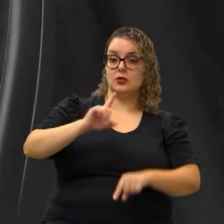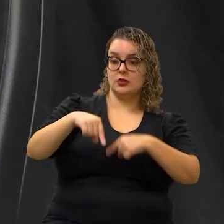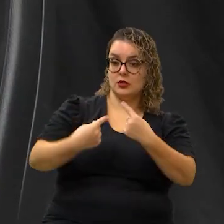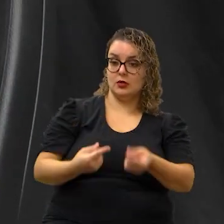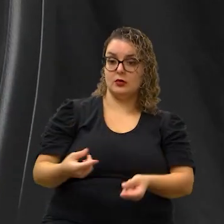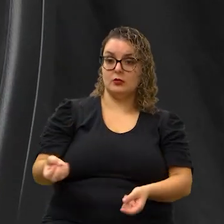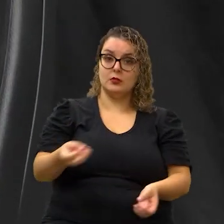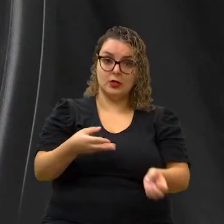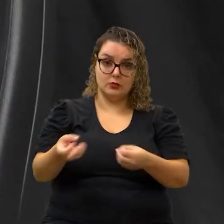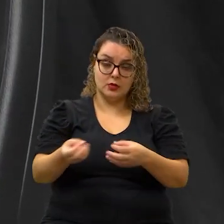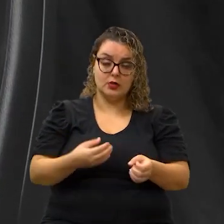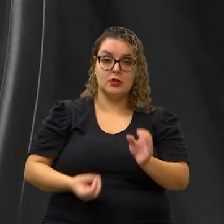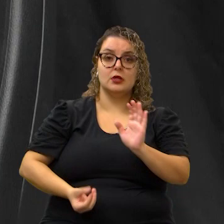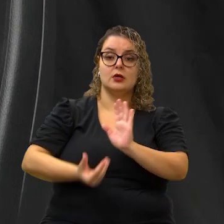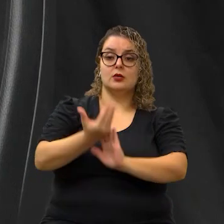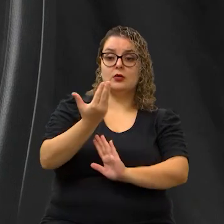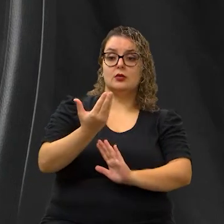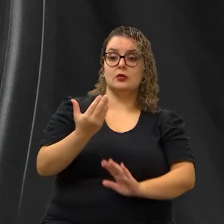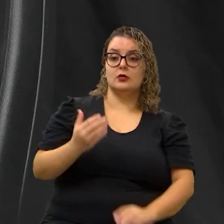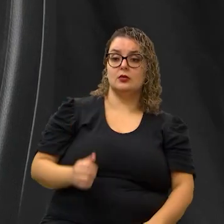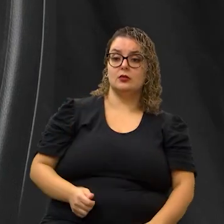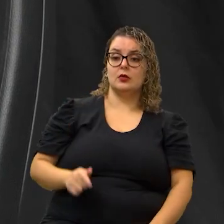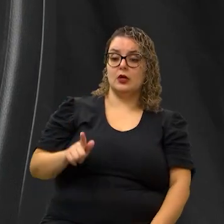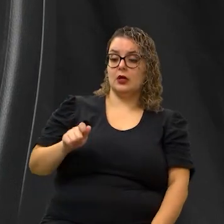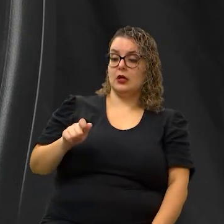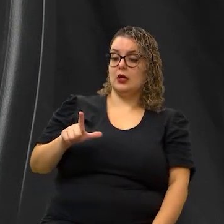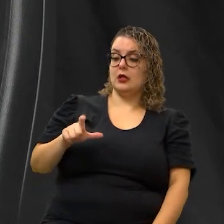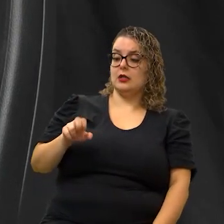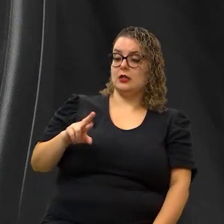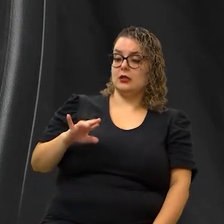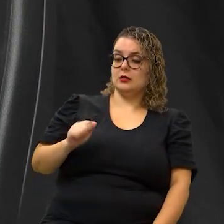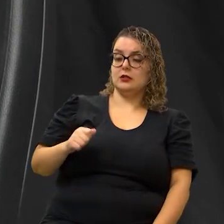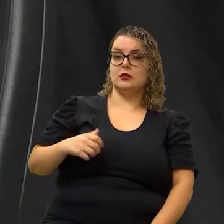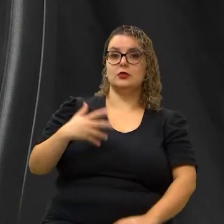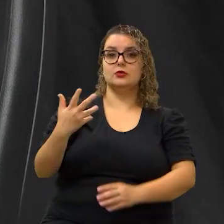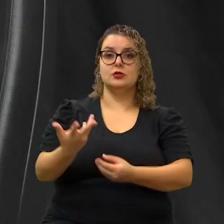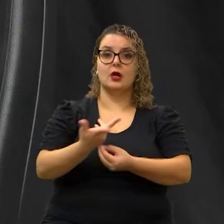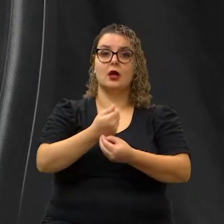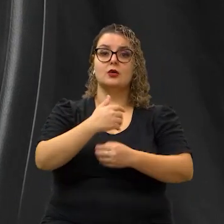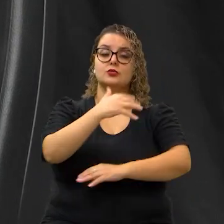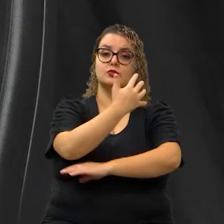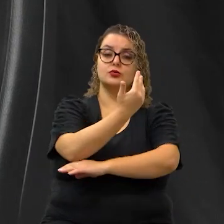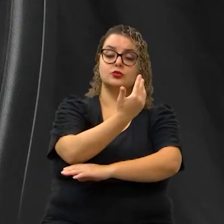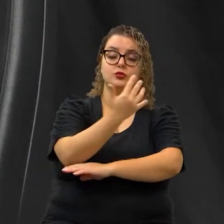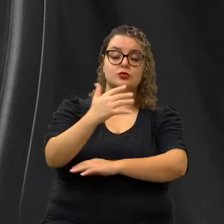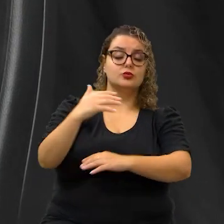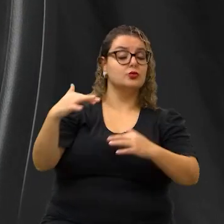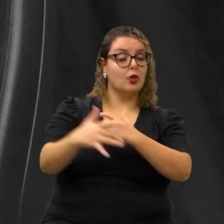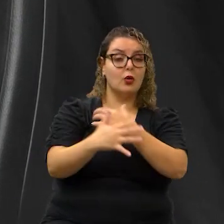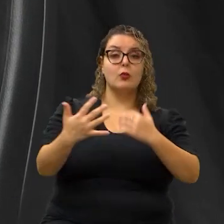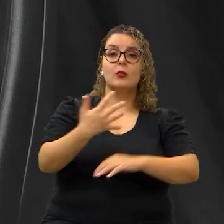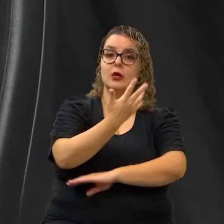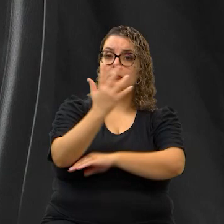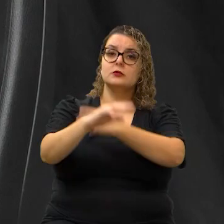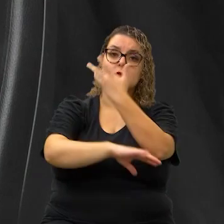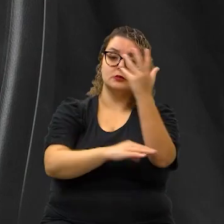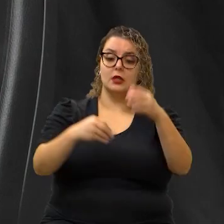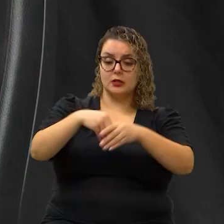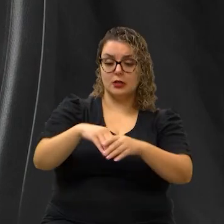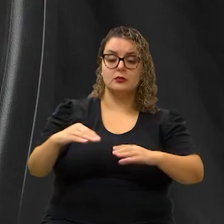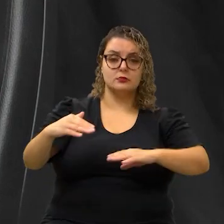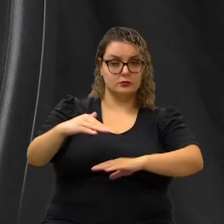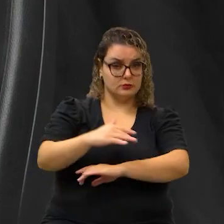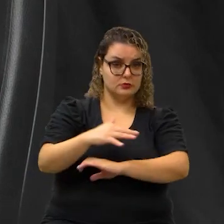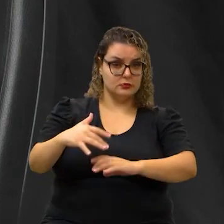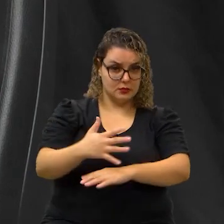Viva Municipal. E a outra lei, que foi mais recente, que é a lei que cria a Galeria de Arte Urbana na cidade, que é um projeto para